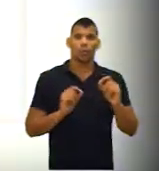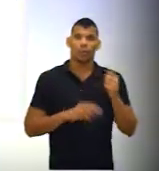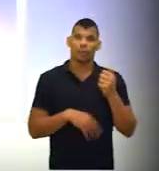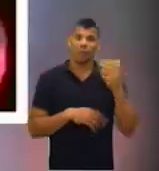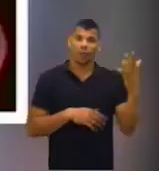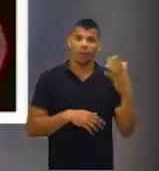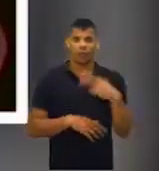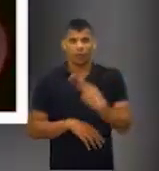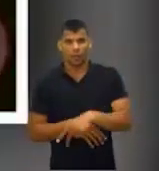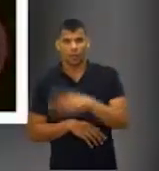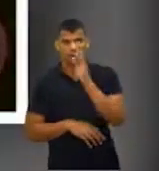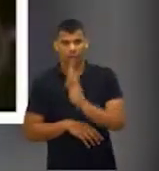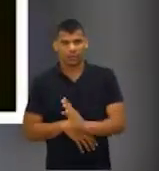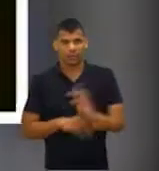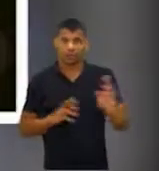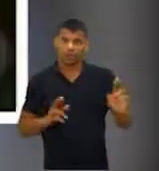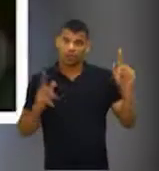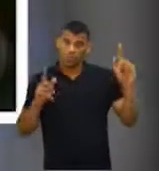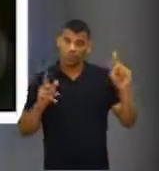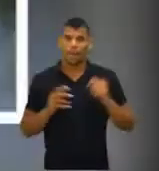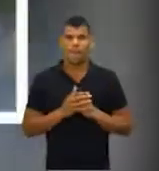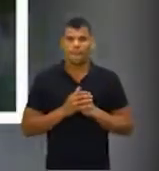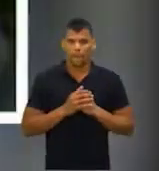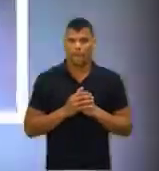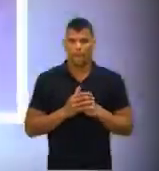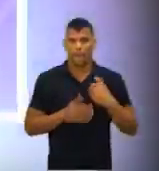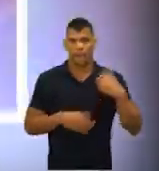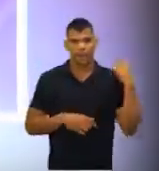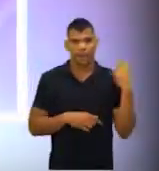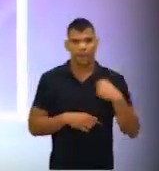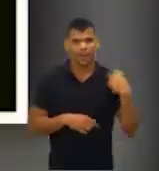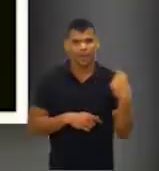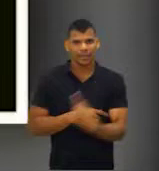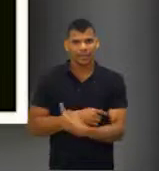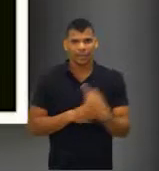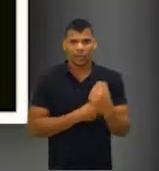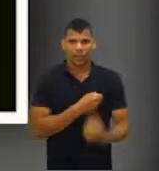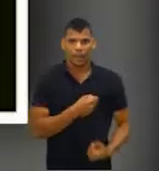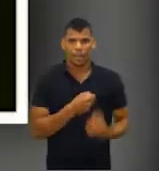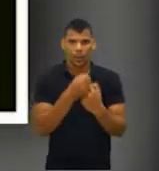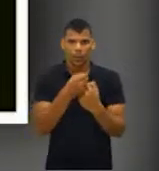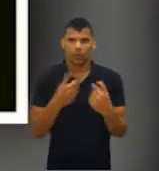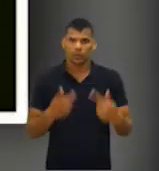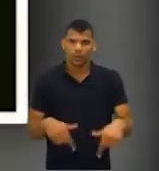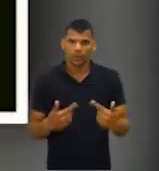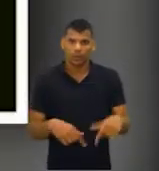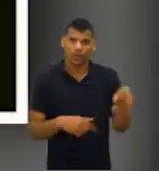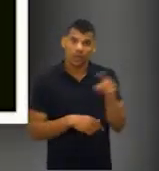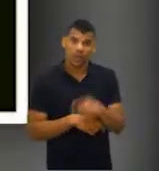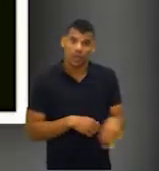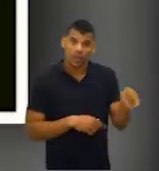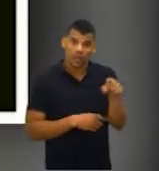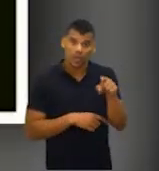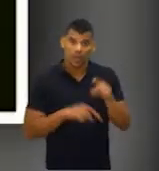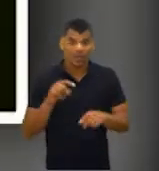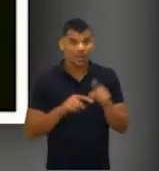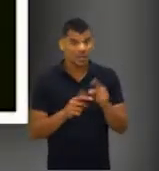Eu posso dizer assim. Mas o primeiro Rock in Rio tinha muita divisão entre os